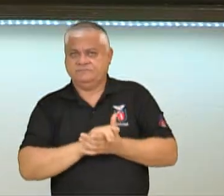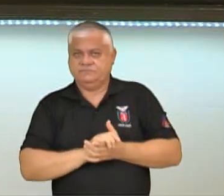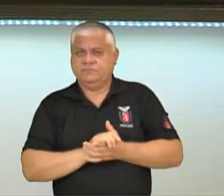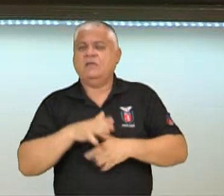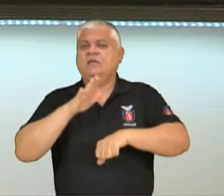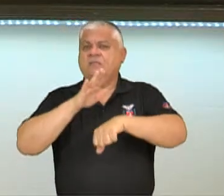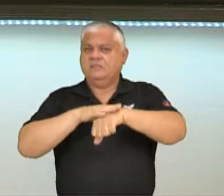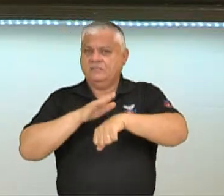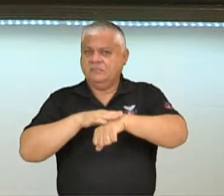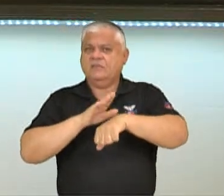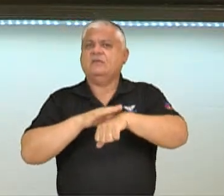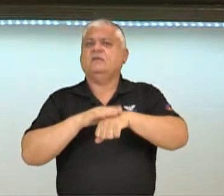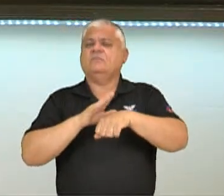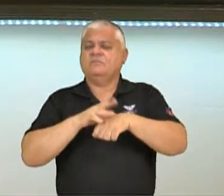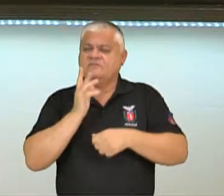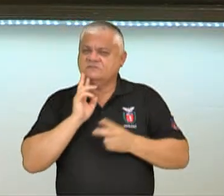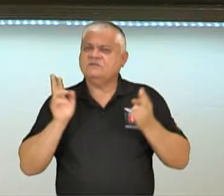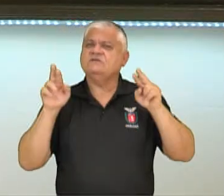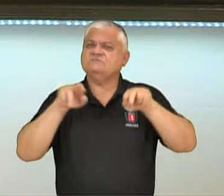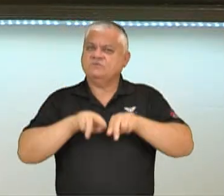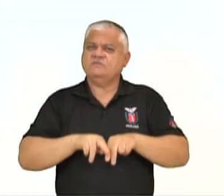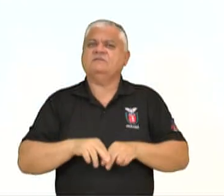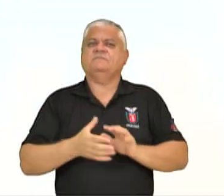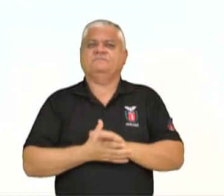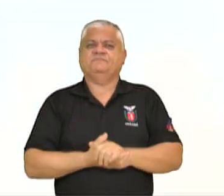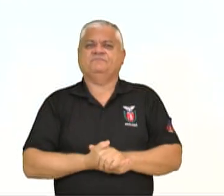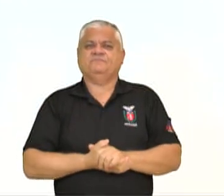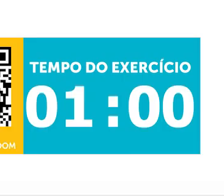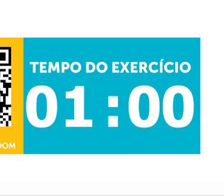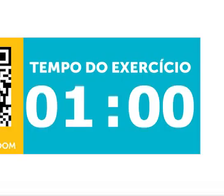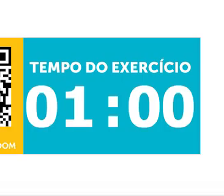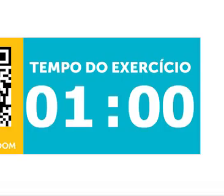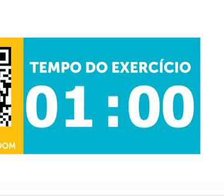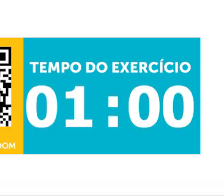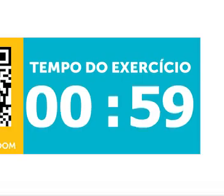Um tempo para a gente aquecer com essa primeira atividade.